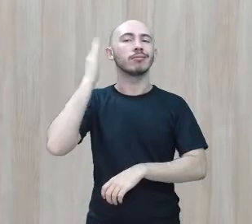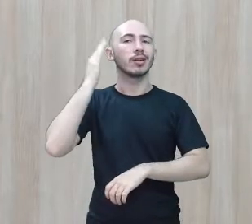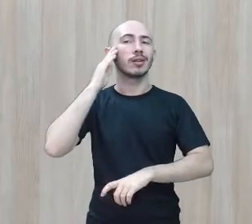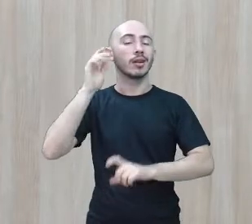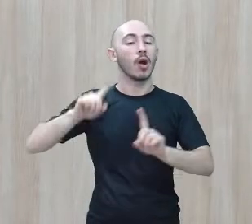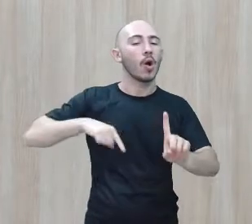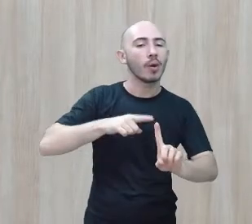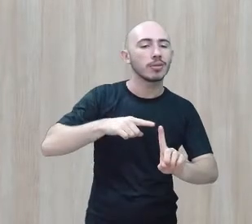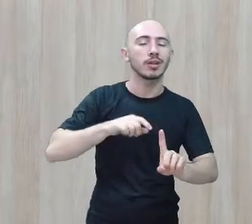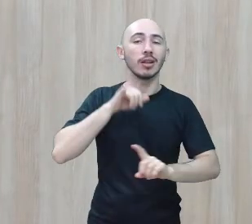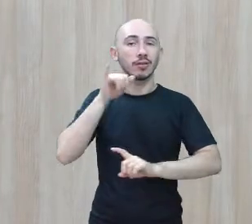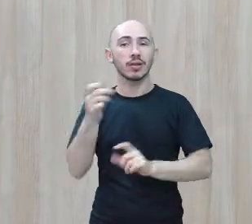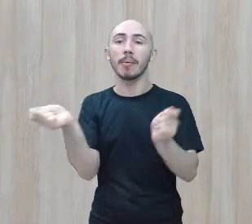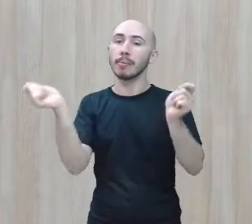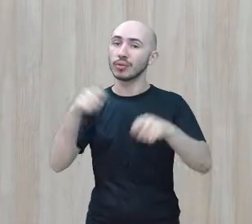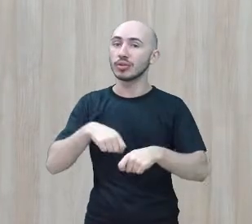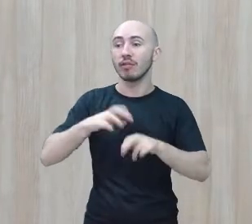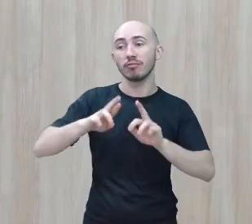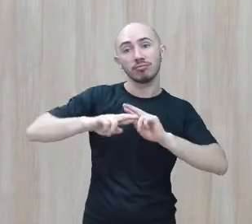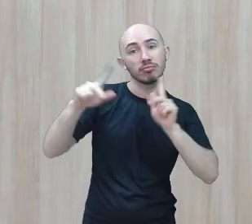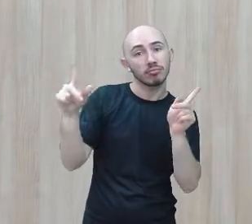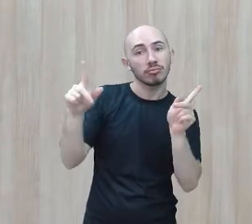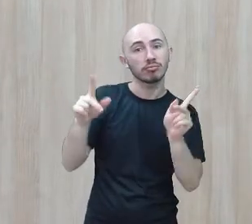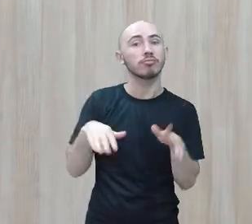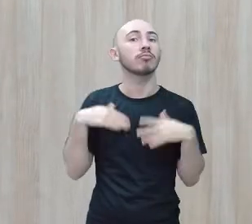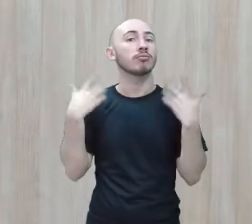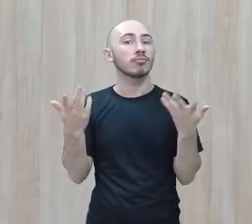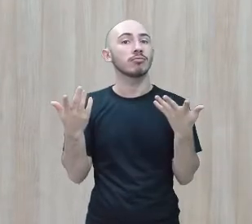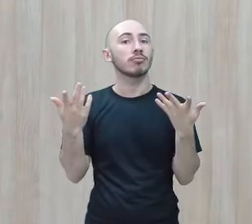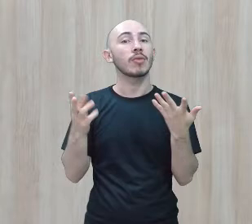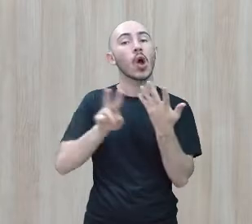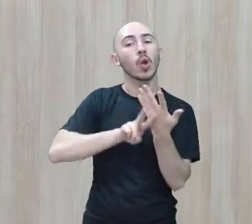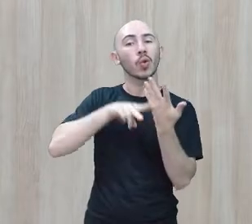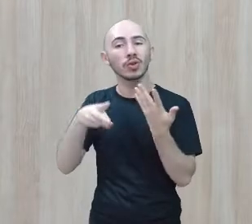isso, se poderia fazer diferente e quais as